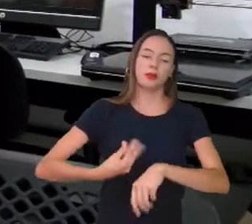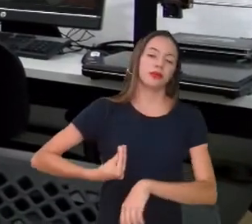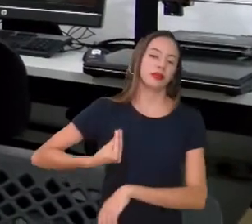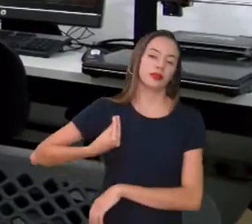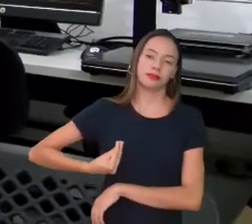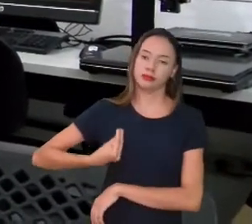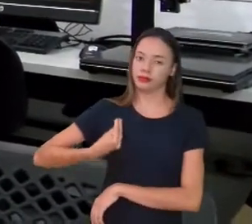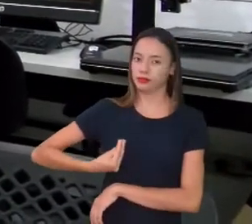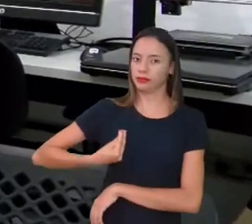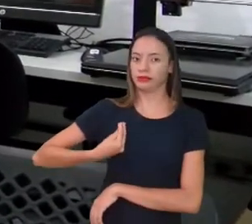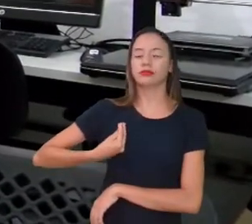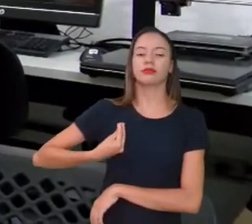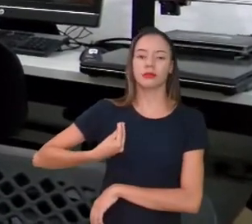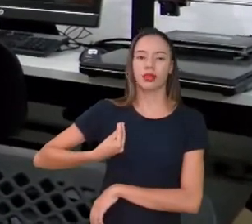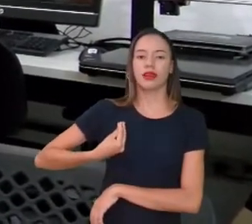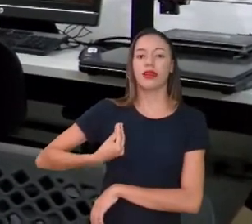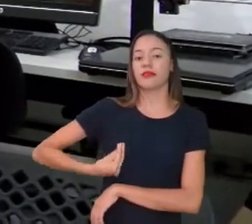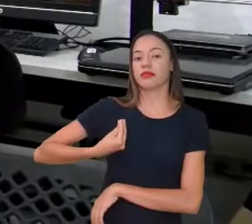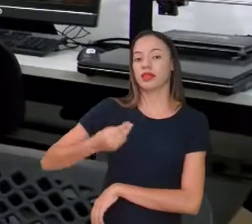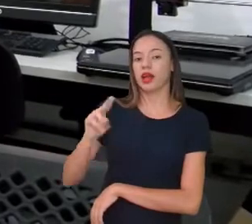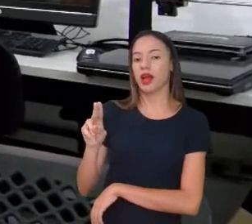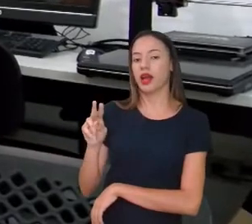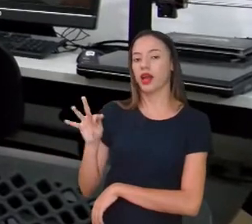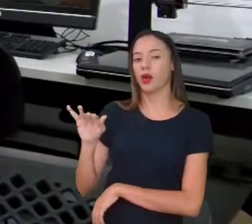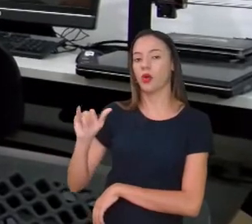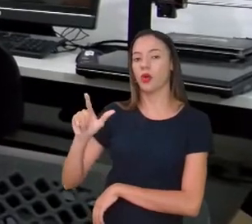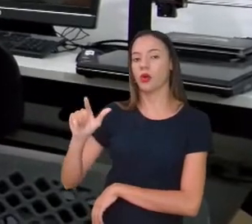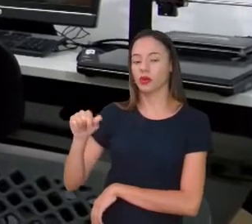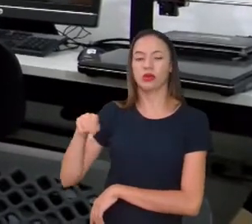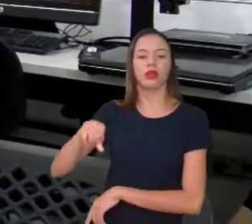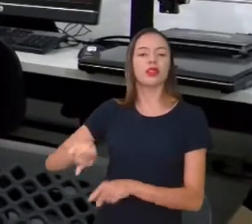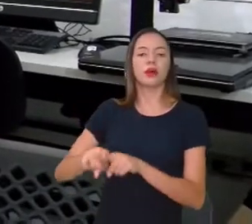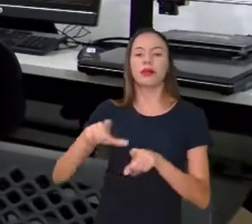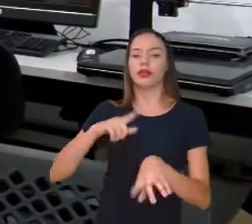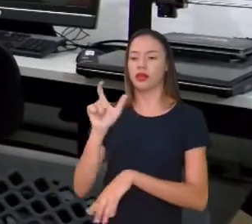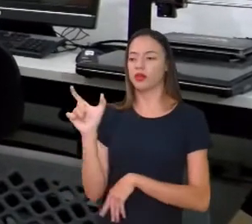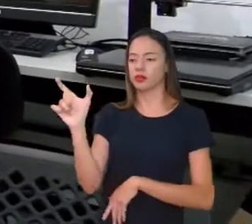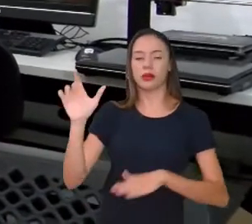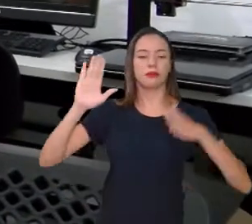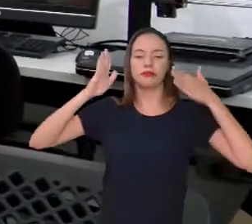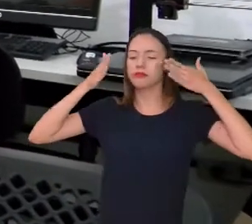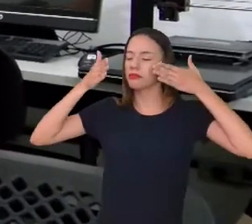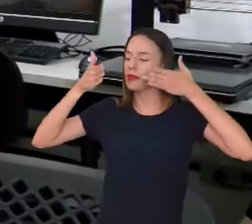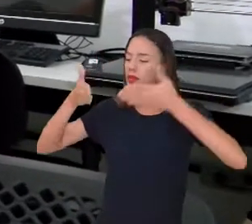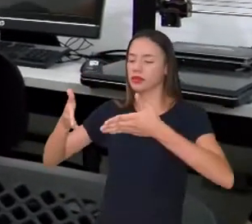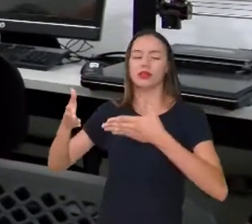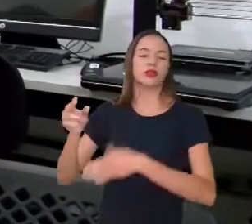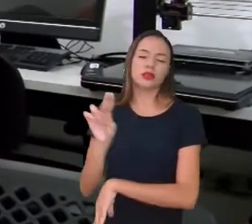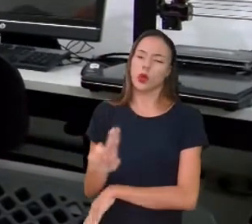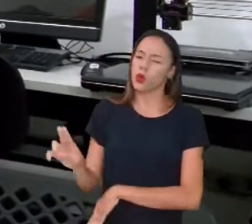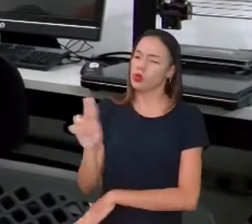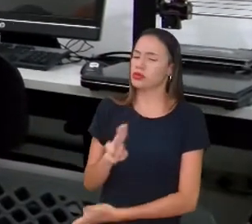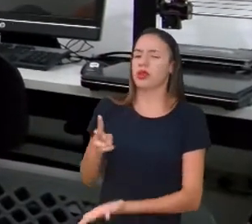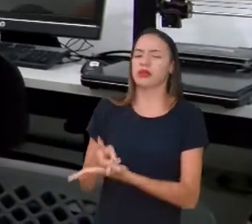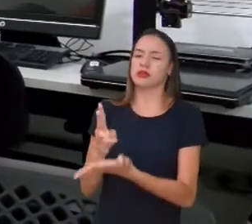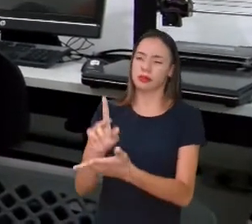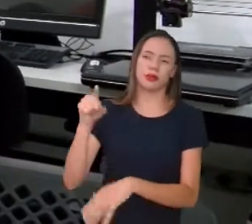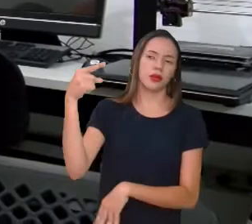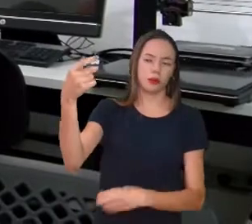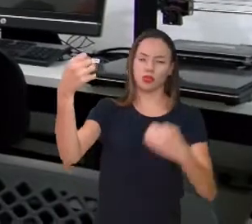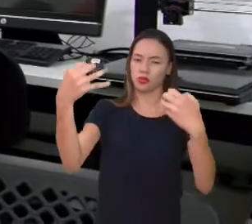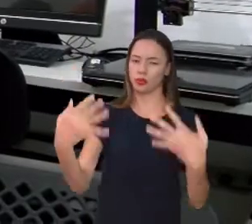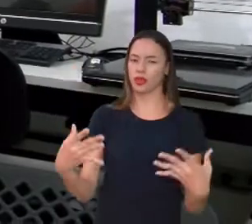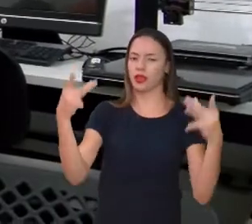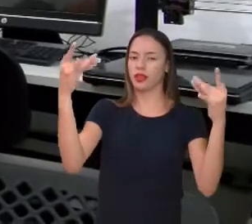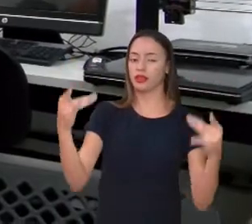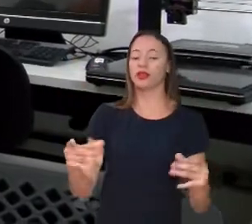vida útil, né, que a gente chama. E existe um termo bem específico que a gente está usando bastante, que a gente vai explicar daqui a pouco.